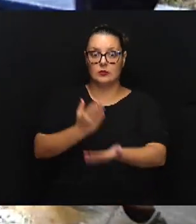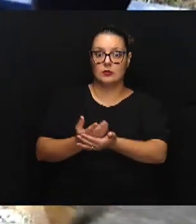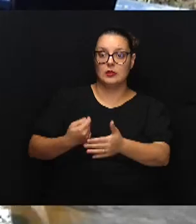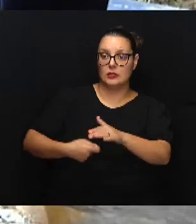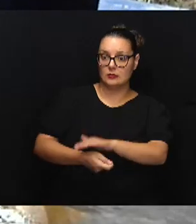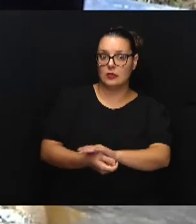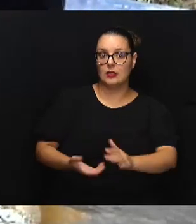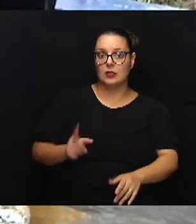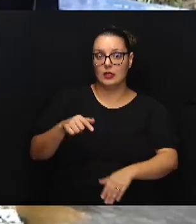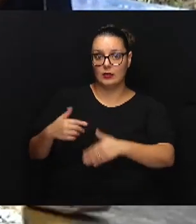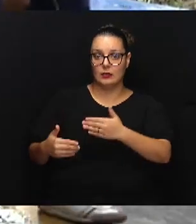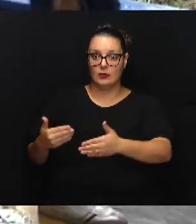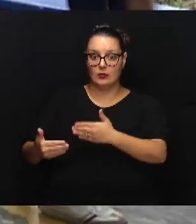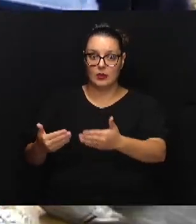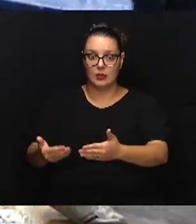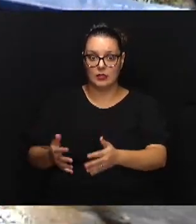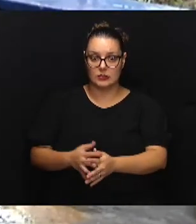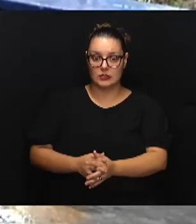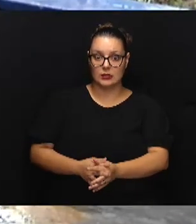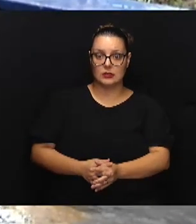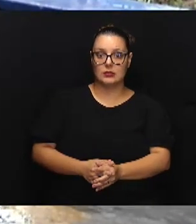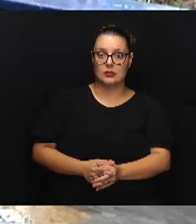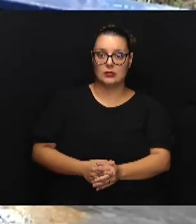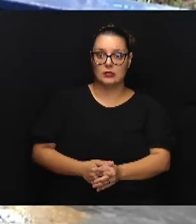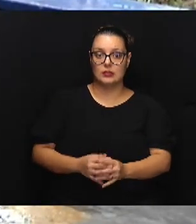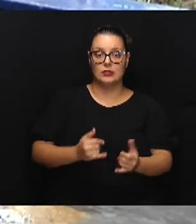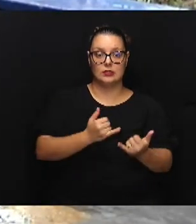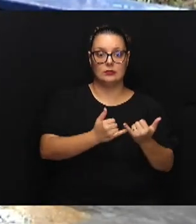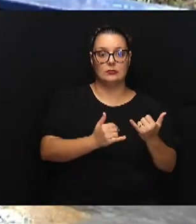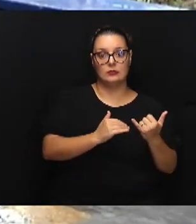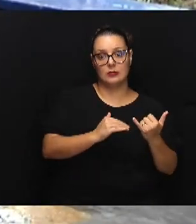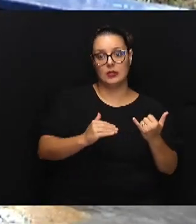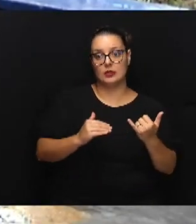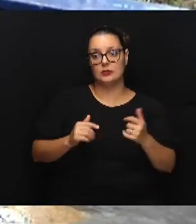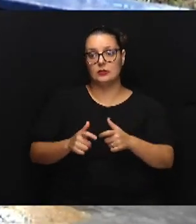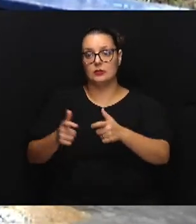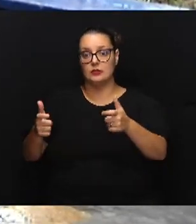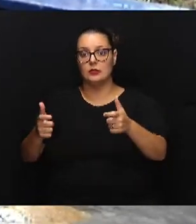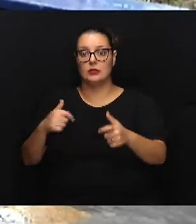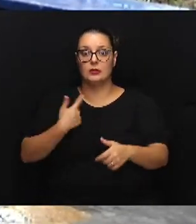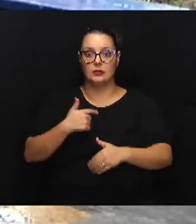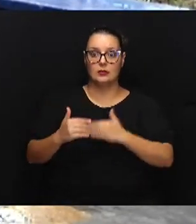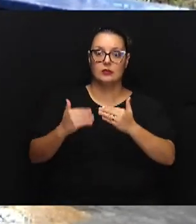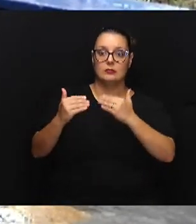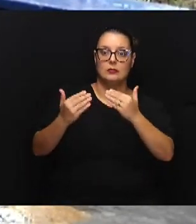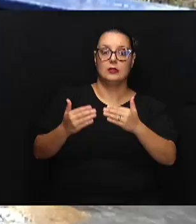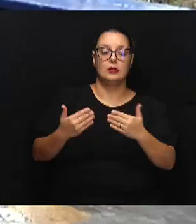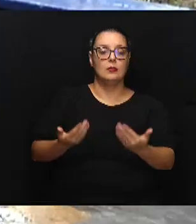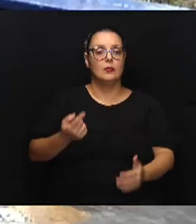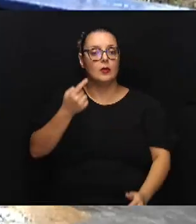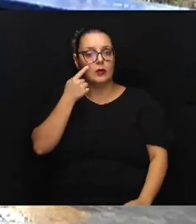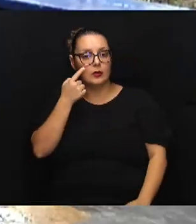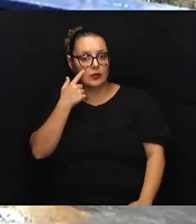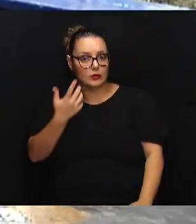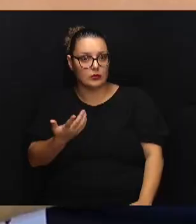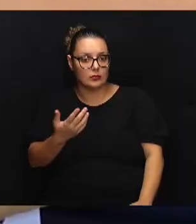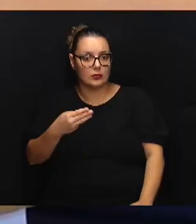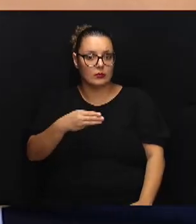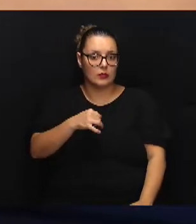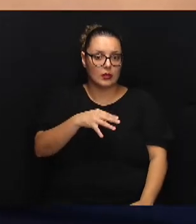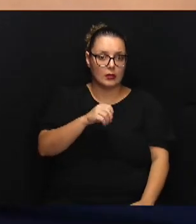É um processo de médio e longo prazo que nós vamos ter que superar. Bom, eu tô dando uma olhadinha aqui, Maico. Olha